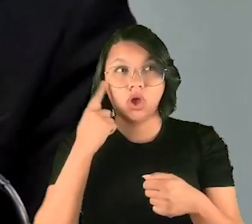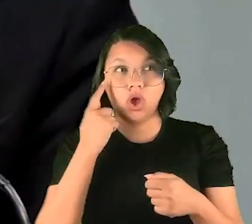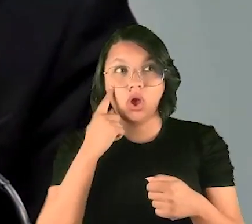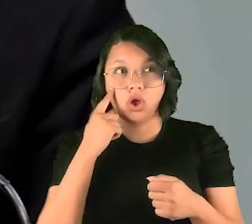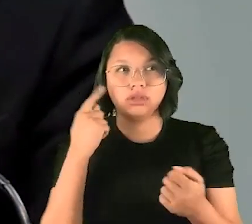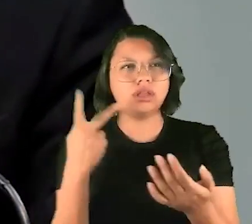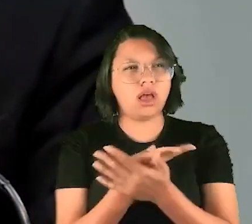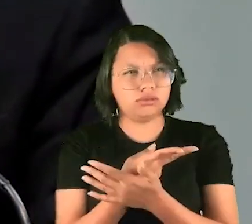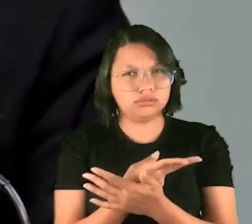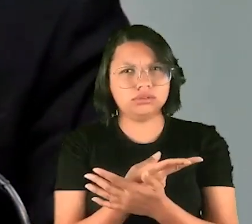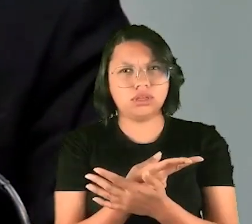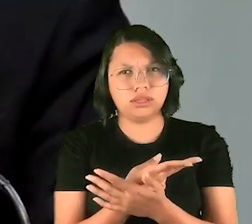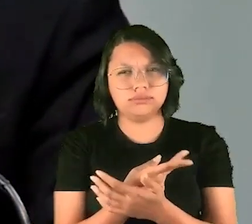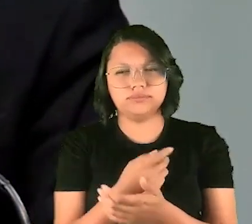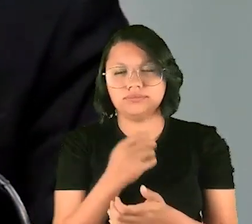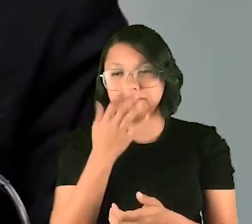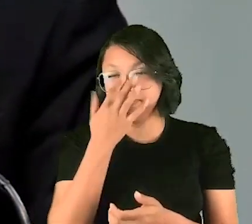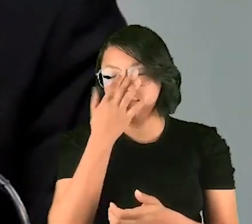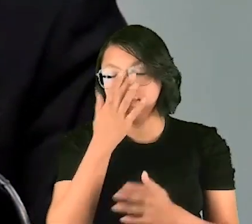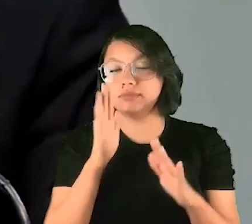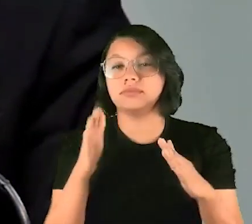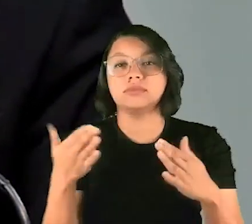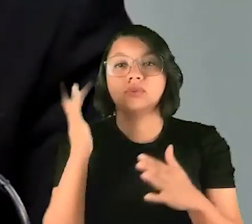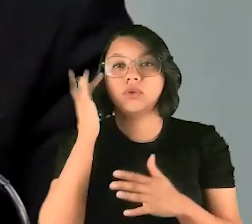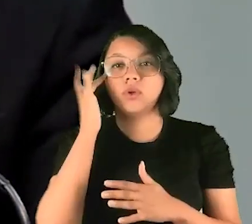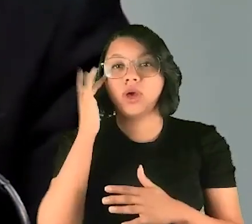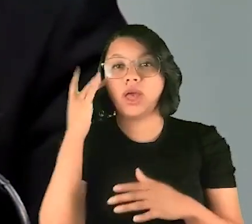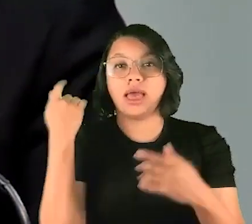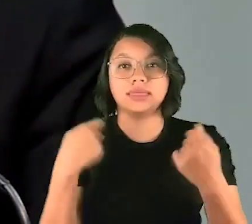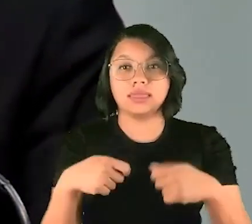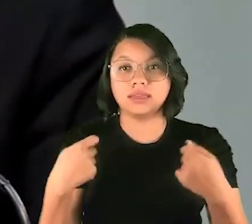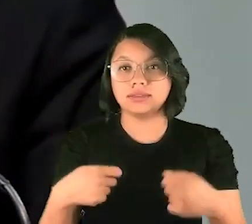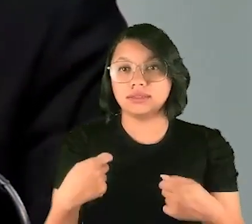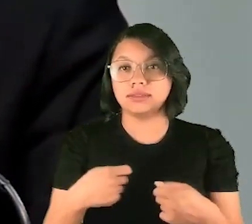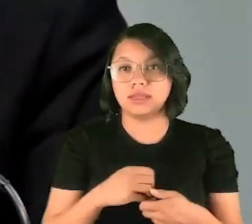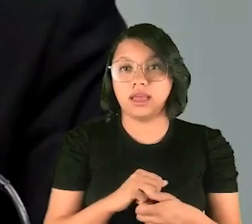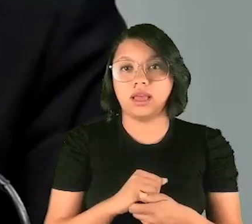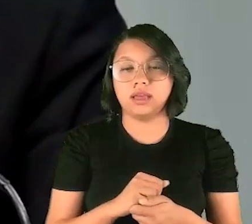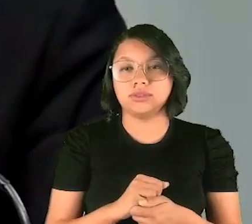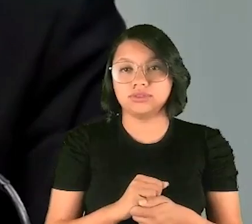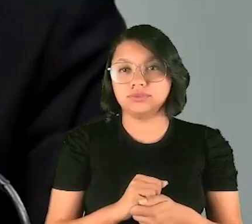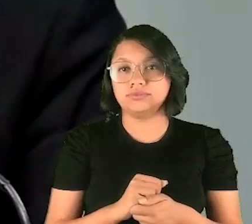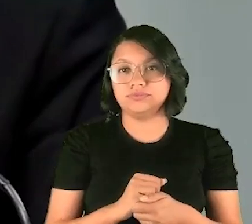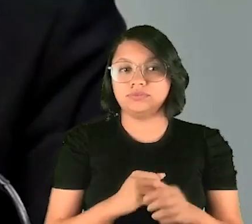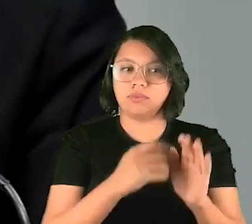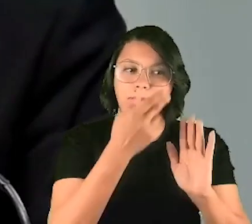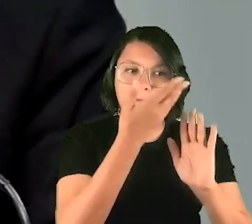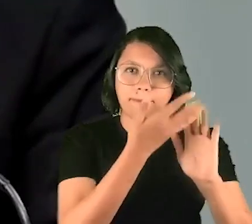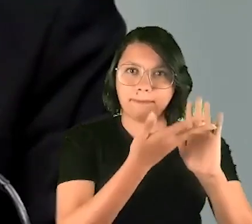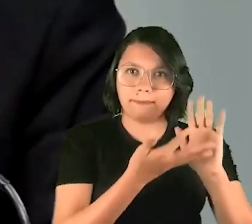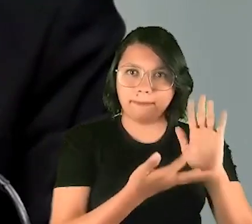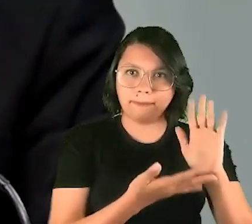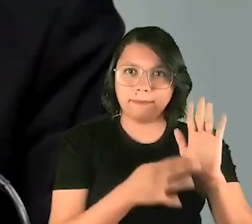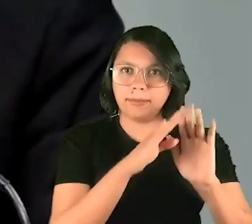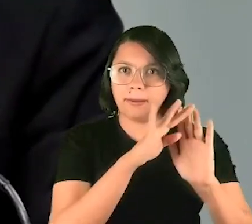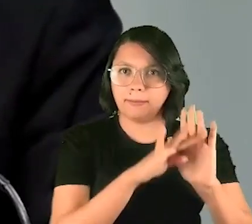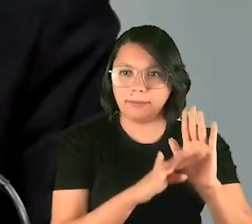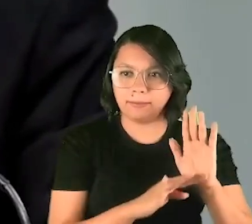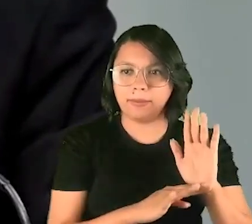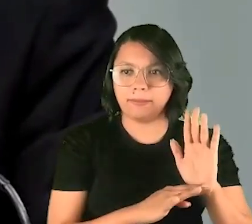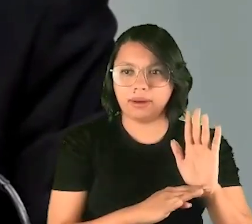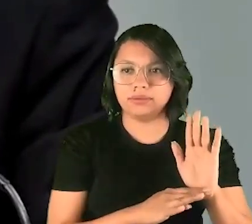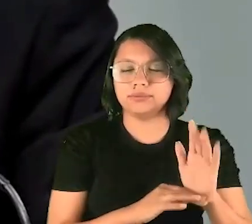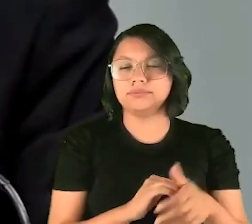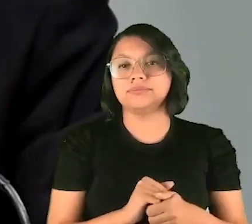meses dos intervalos. Eu teria que olhar se eles estão cumprindo isso ou não, porque faz muito pouco tempo. Então, eu acho que a necessidade do rol,